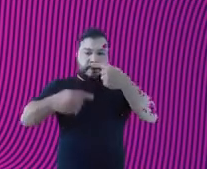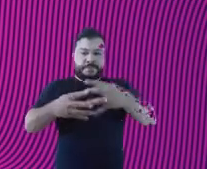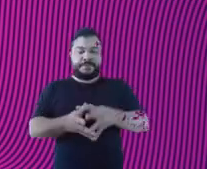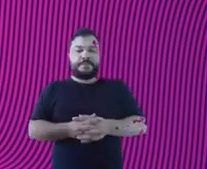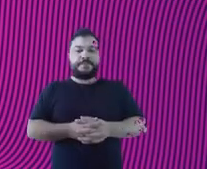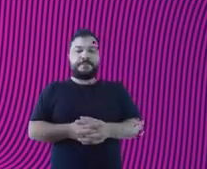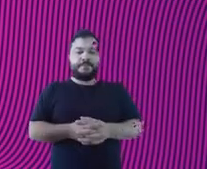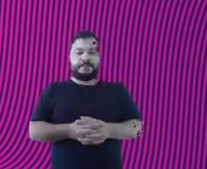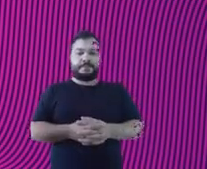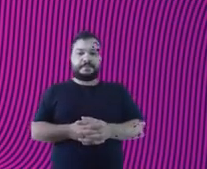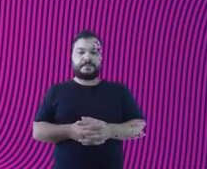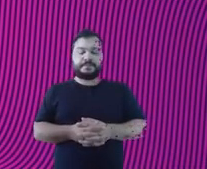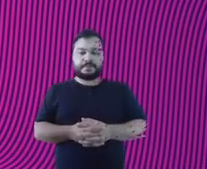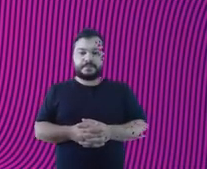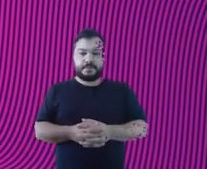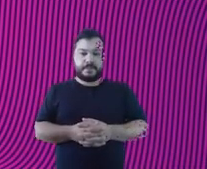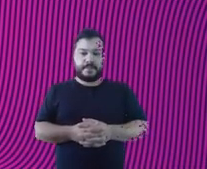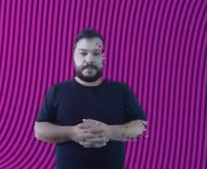Pode entrar, Antônio.